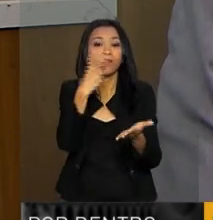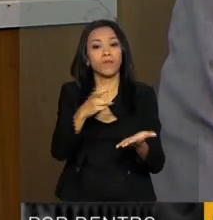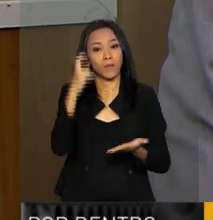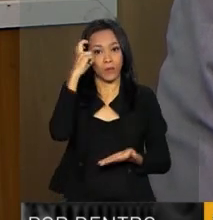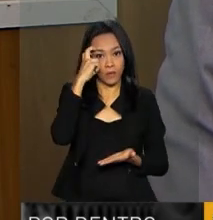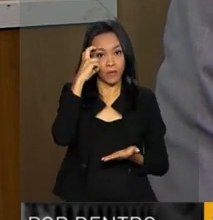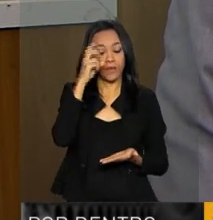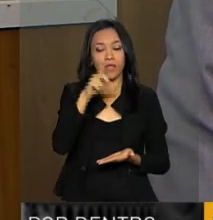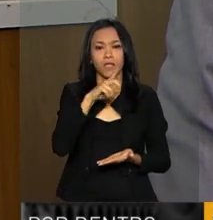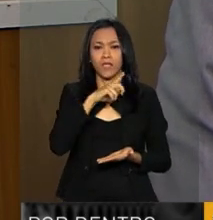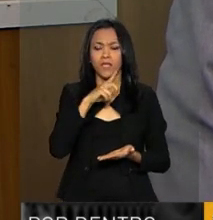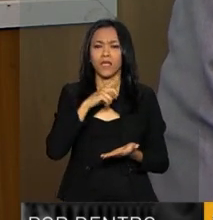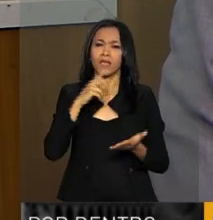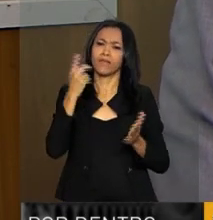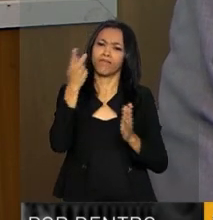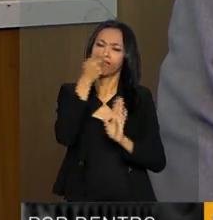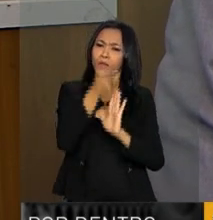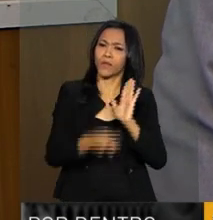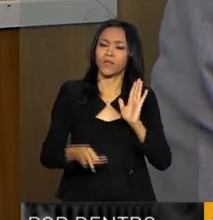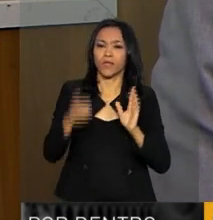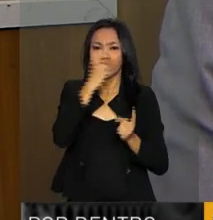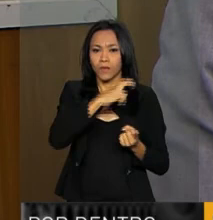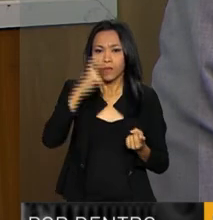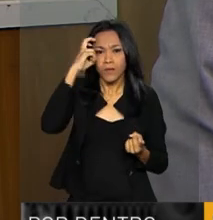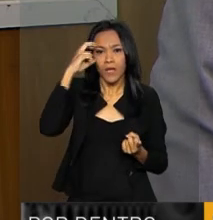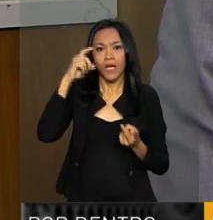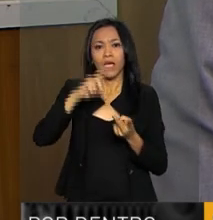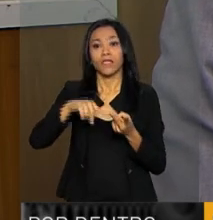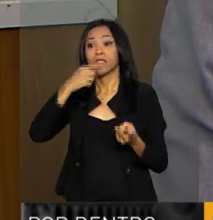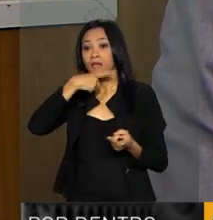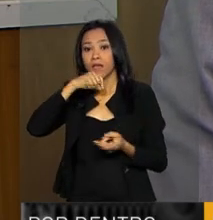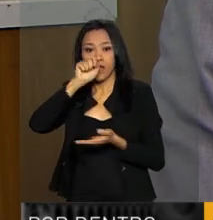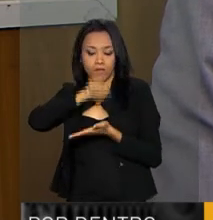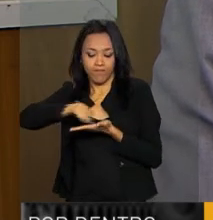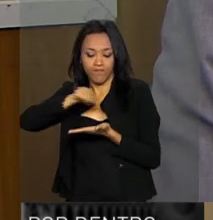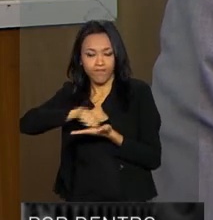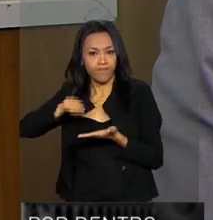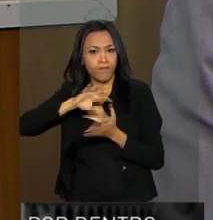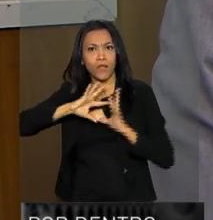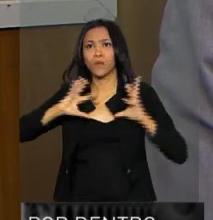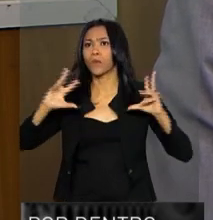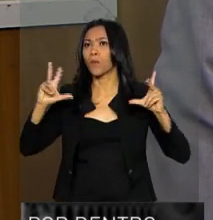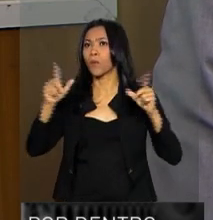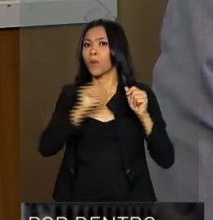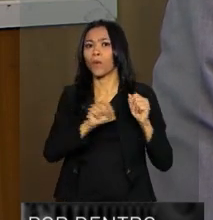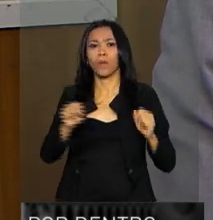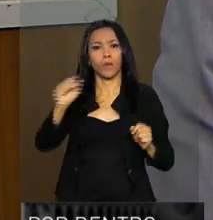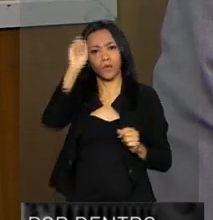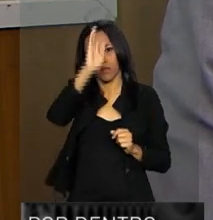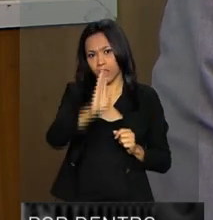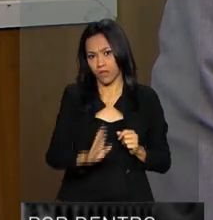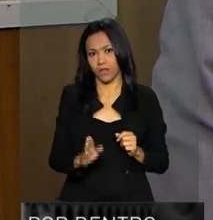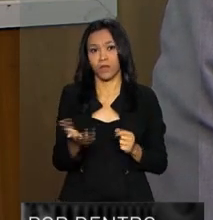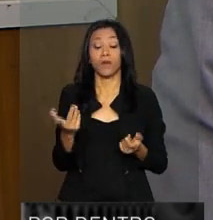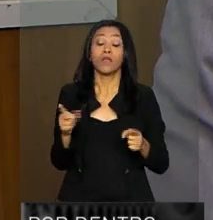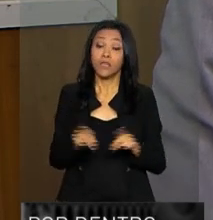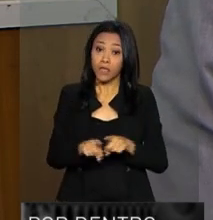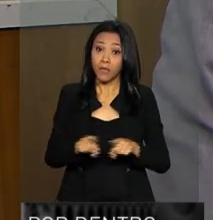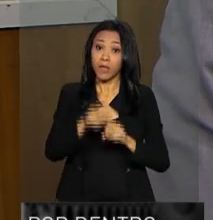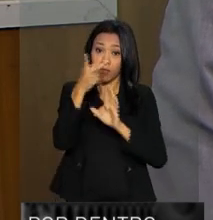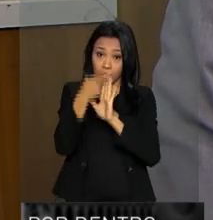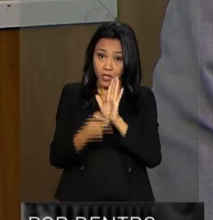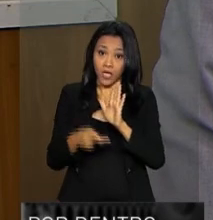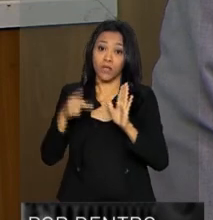projetos culturais e para produtores culturais de todo o país é e projetos de carnaval podem ser